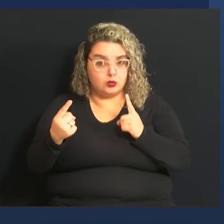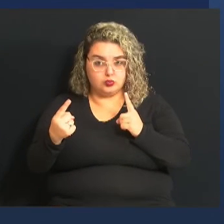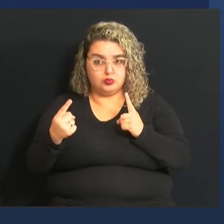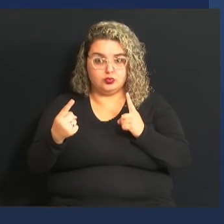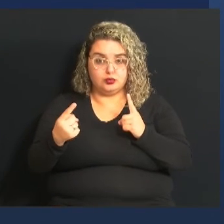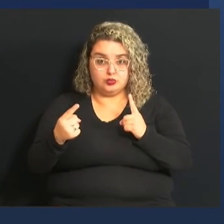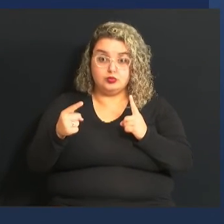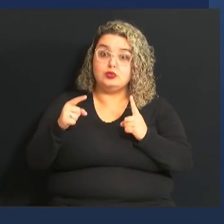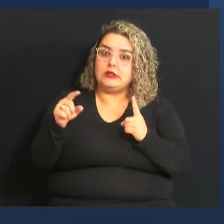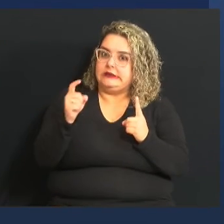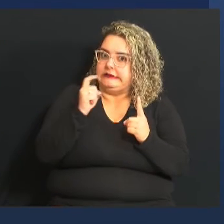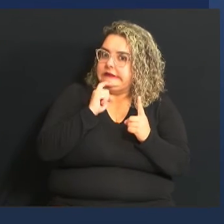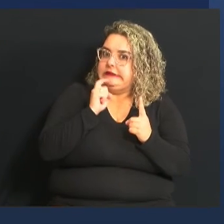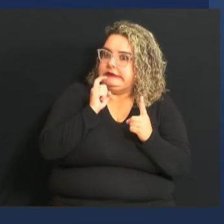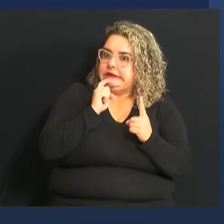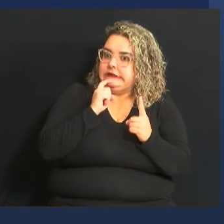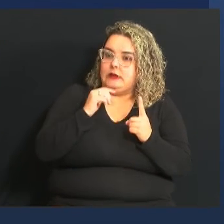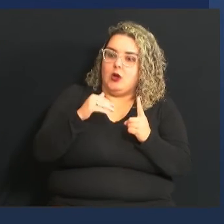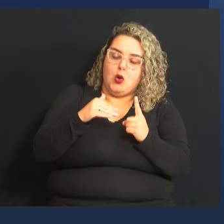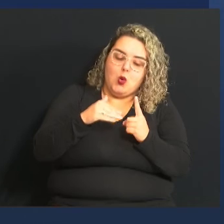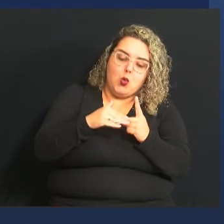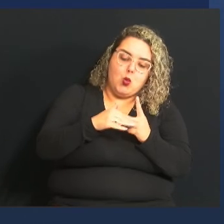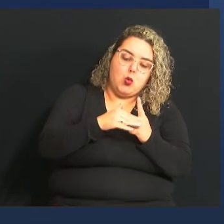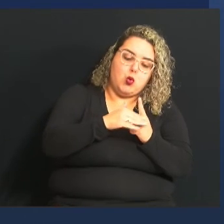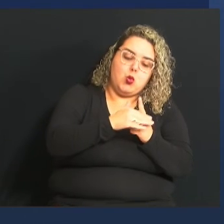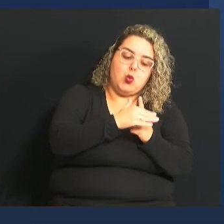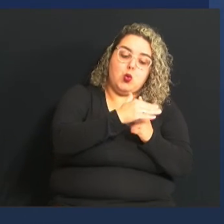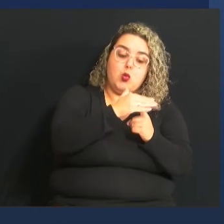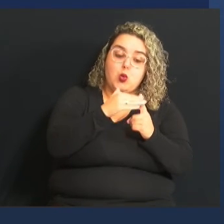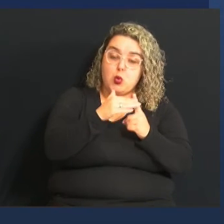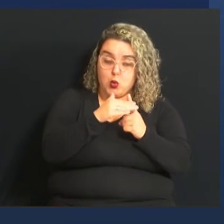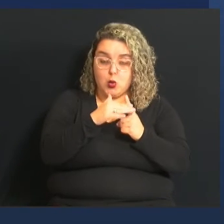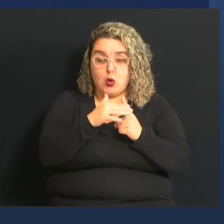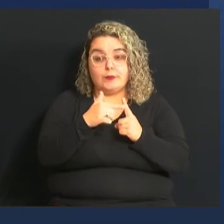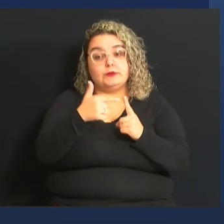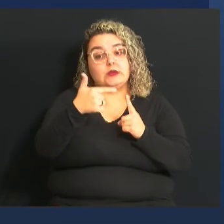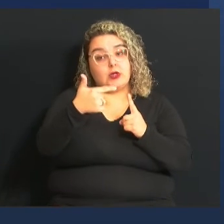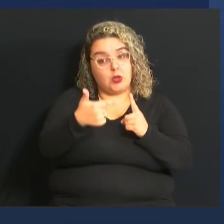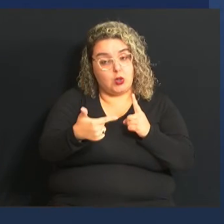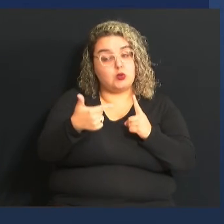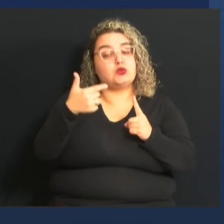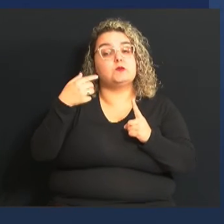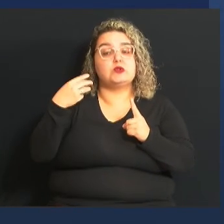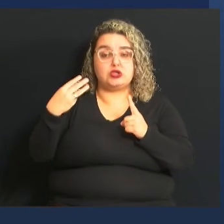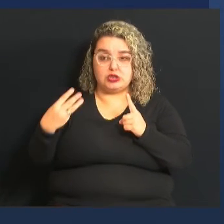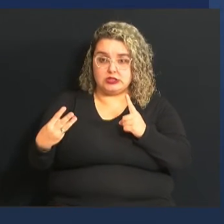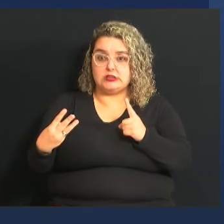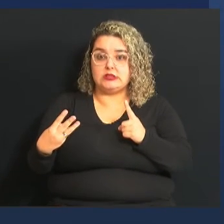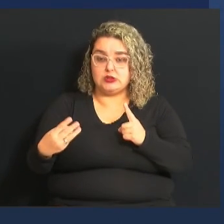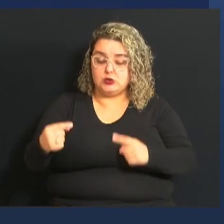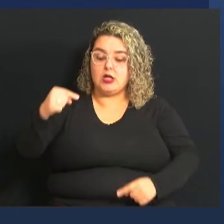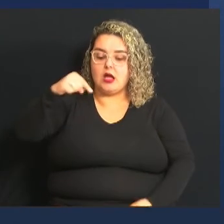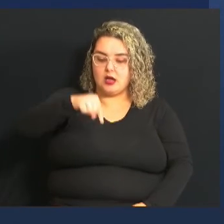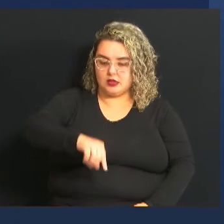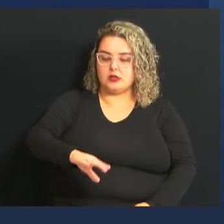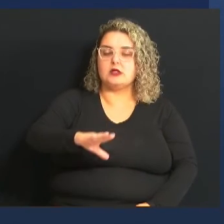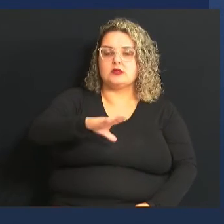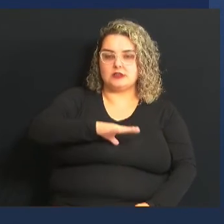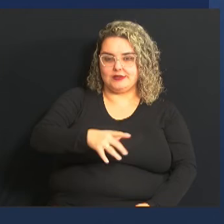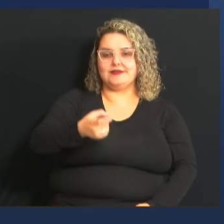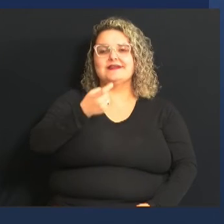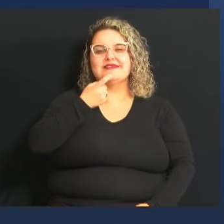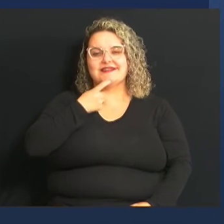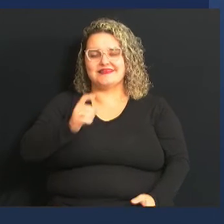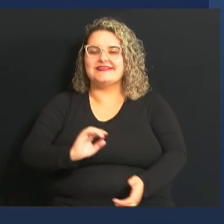é frio, só que ao longo do dia essa temperatura sobe, podendo chegar aos 23 graus aqui na cidade